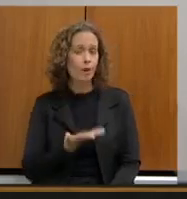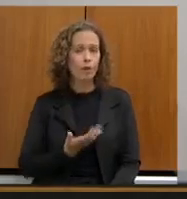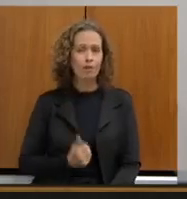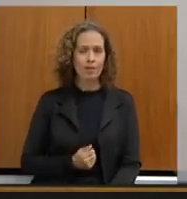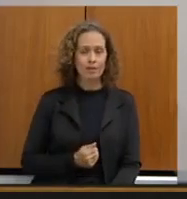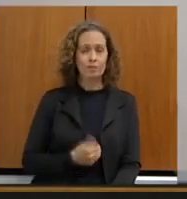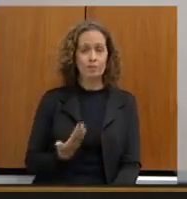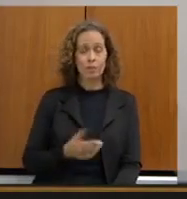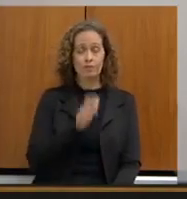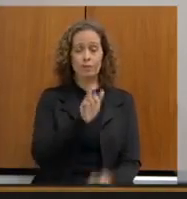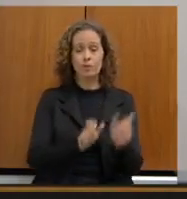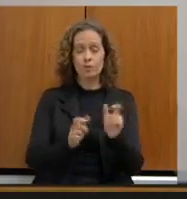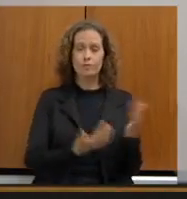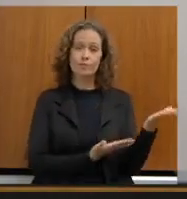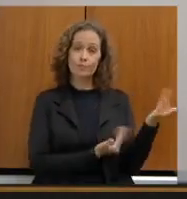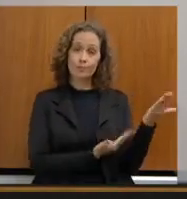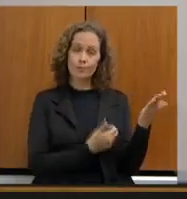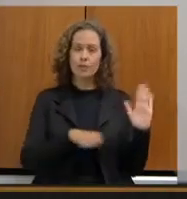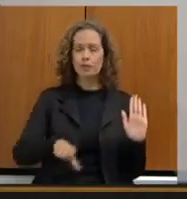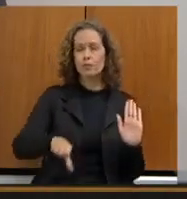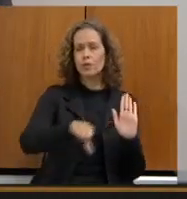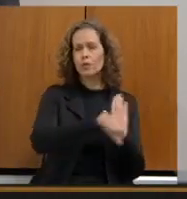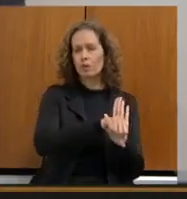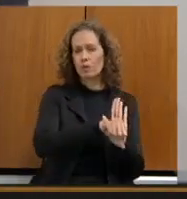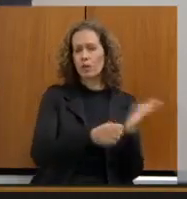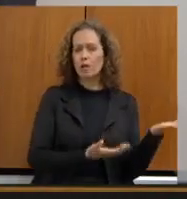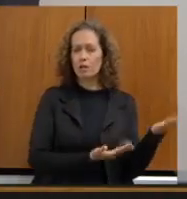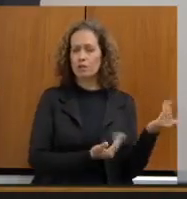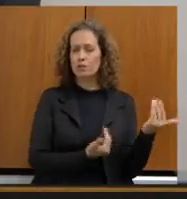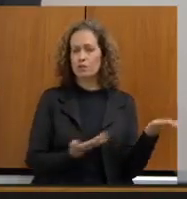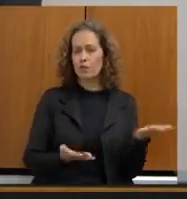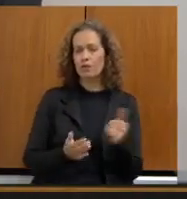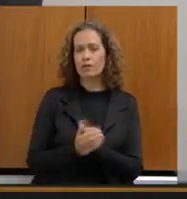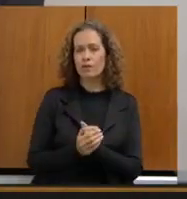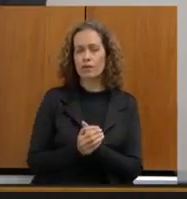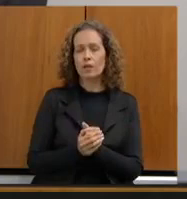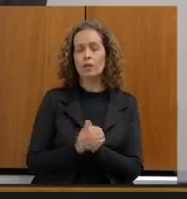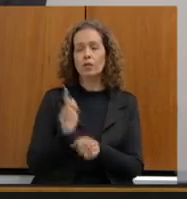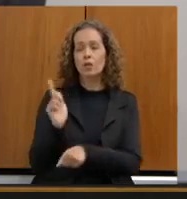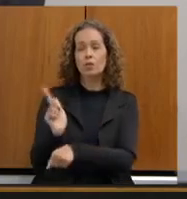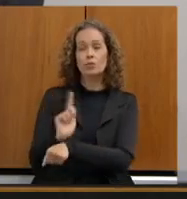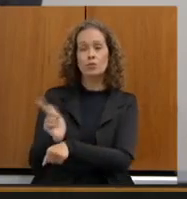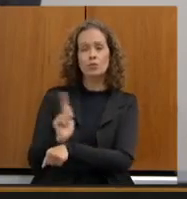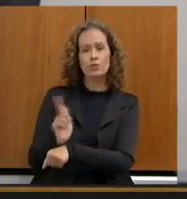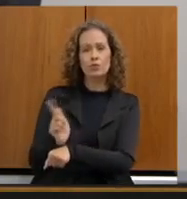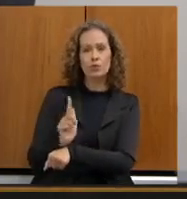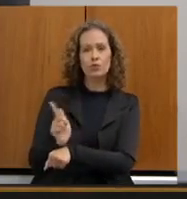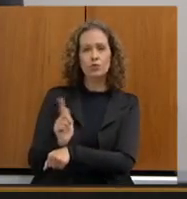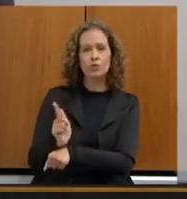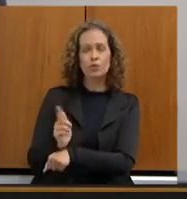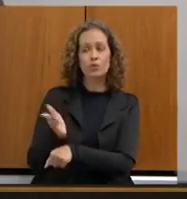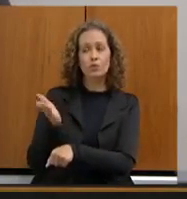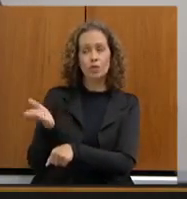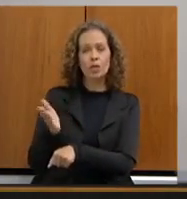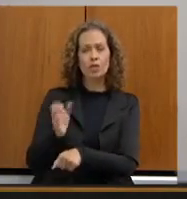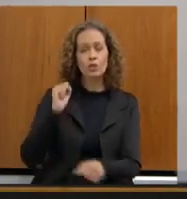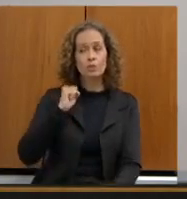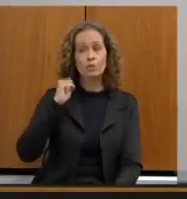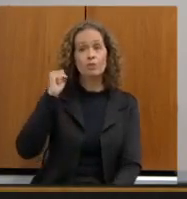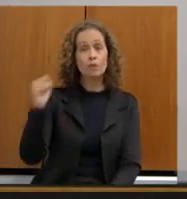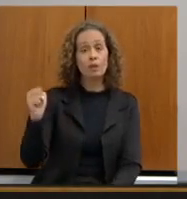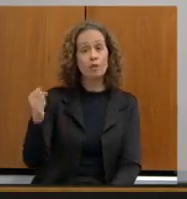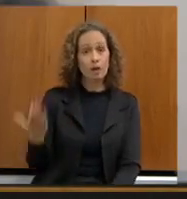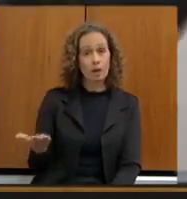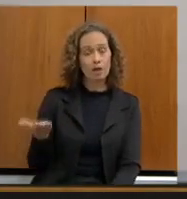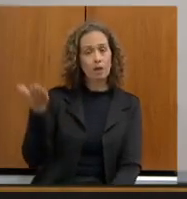bandidos menores criminosos menores que mataram o gerente do Procon Assembleia aqui